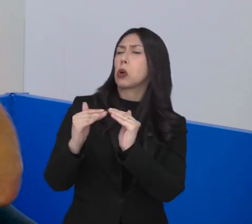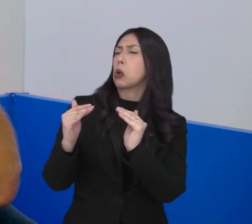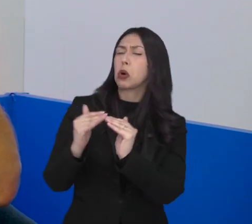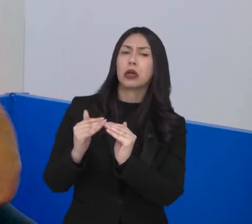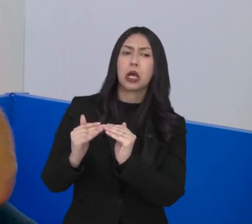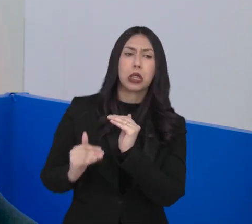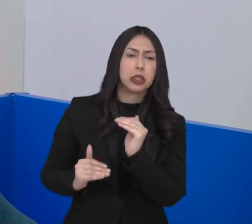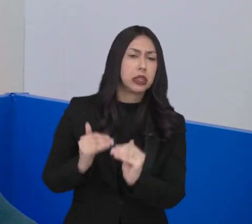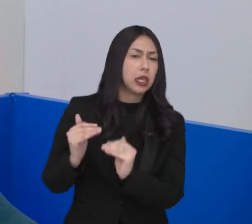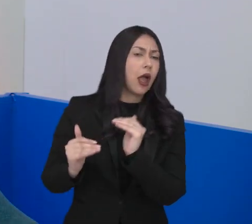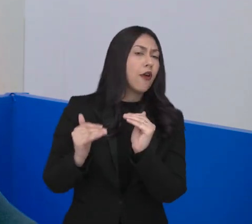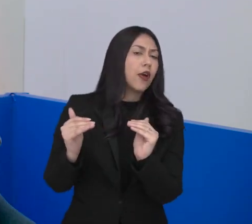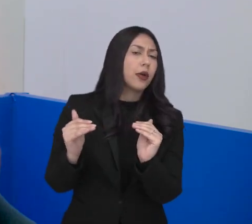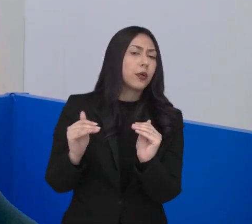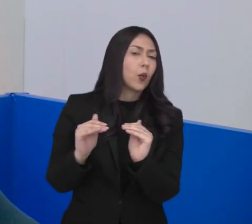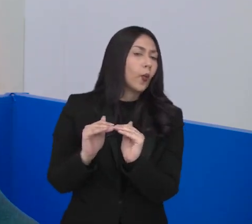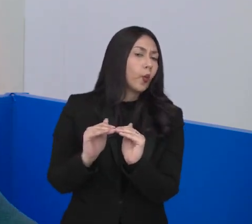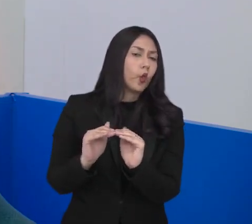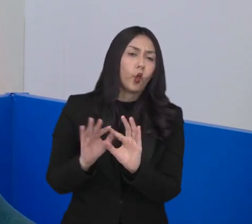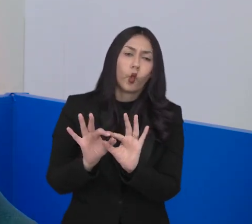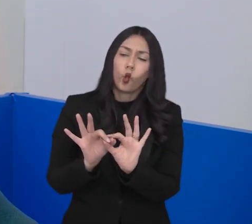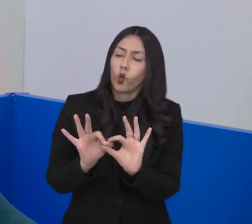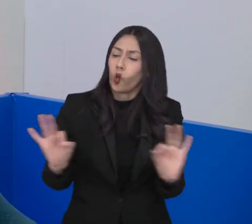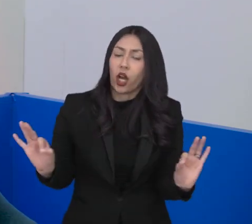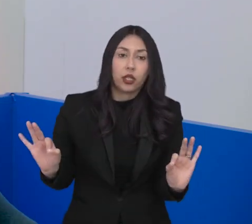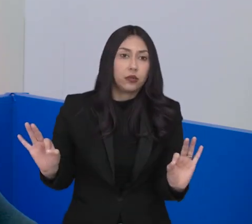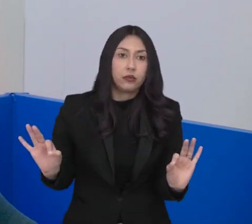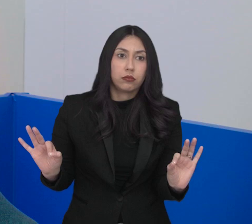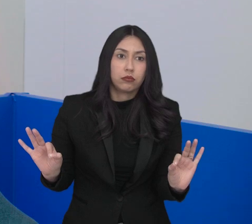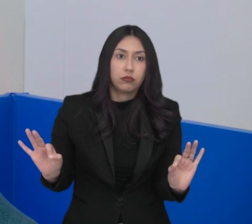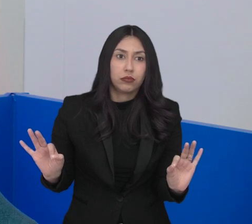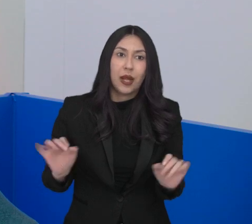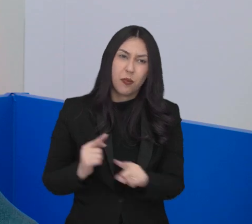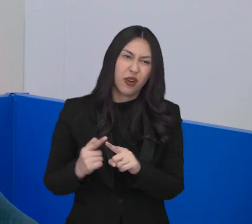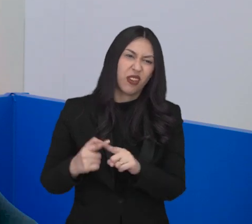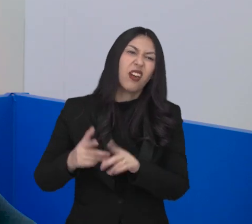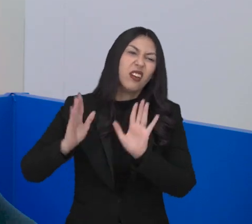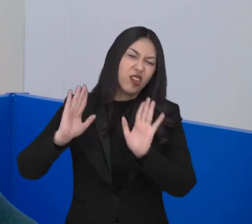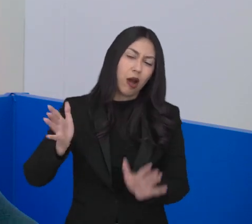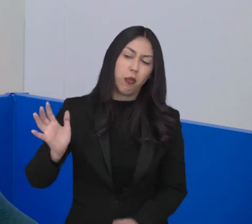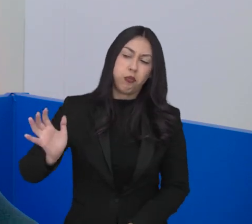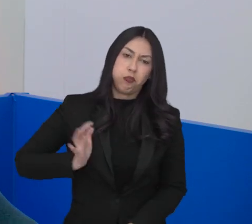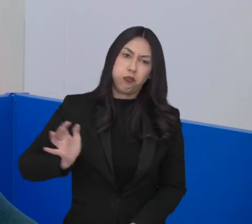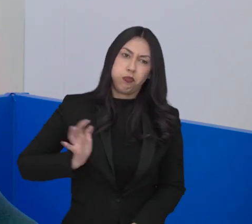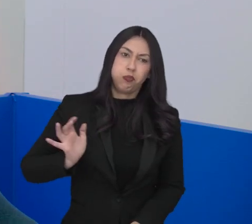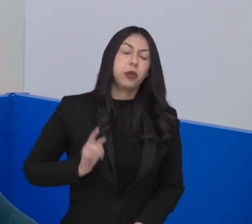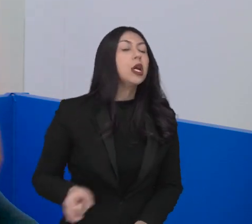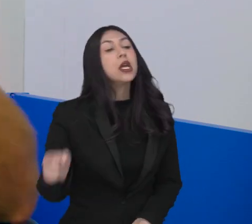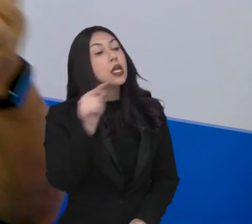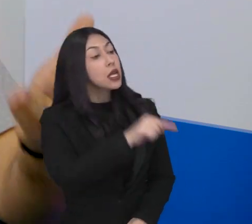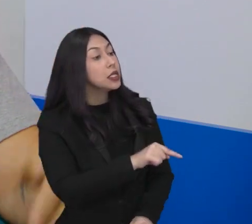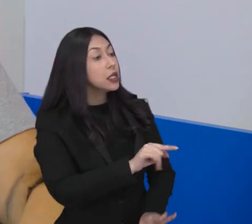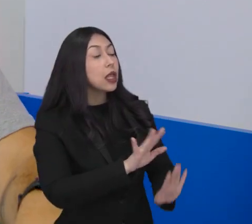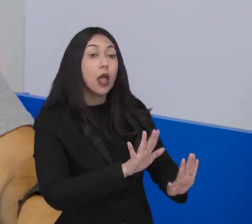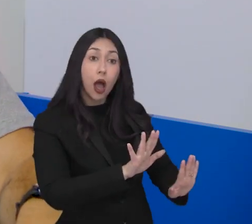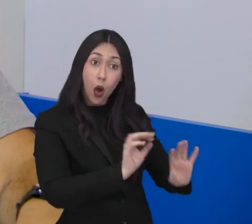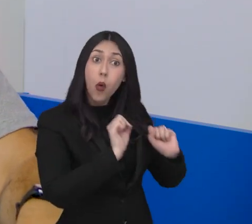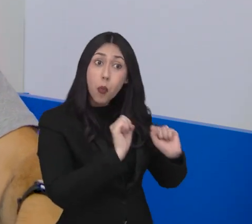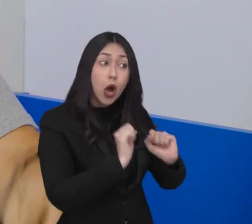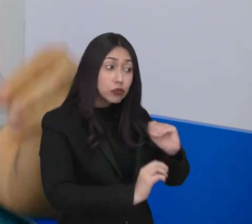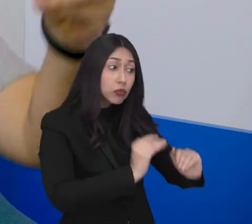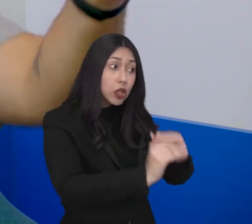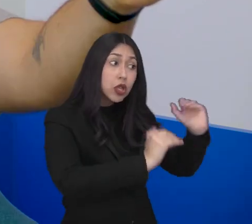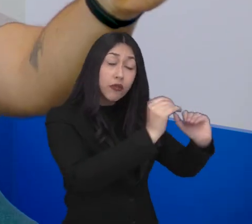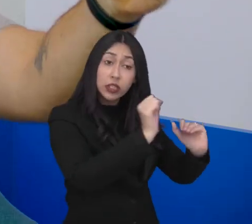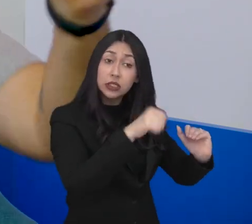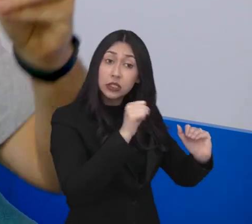desenvolvimento zero, ou seja, que a economia ficasse mais estagnada, os países ricos, e os países a favor do desenvolvimento a qualquer custo, porque